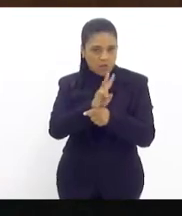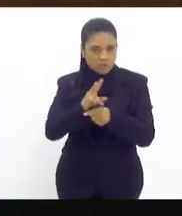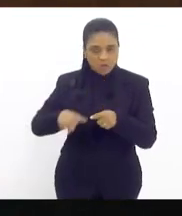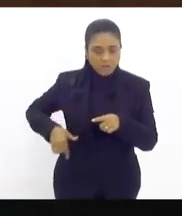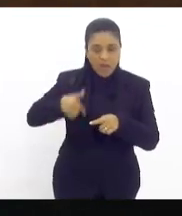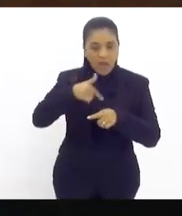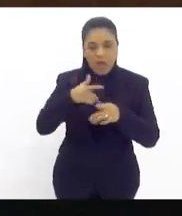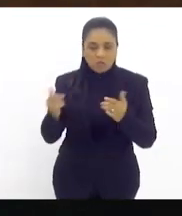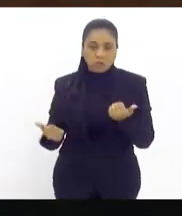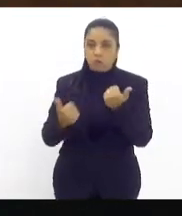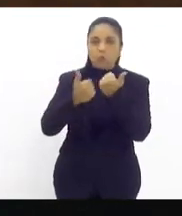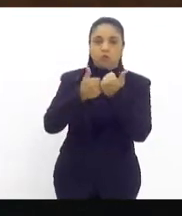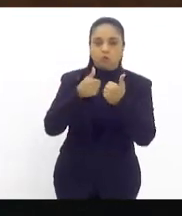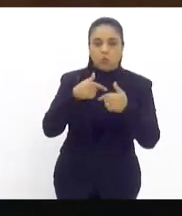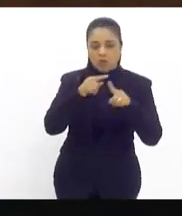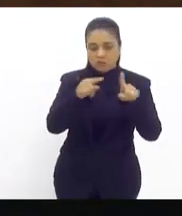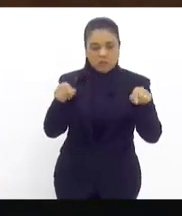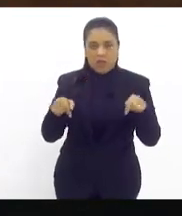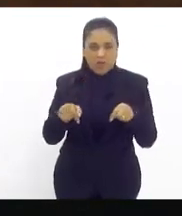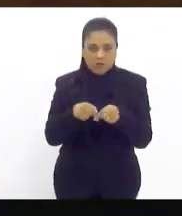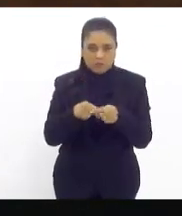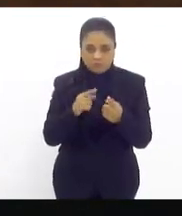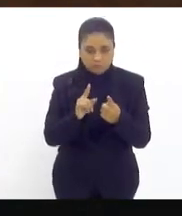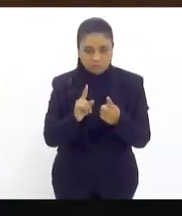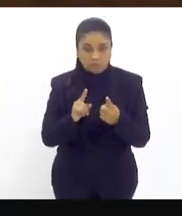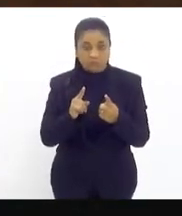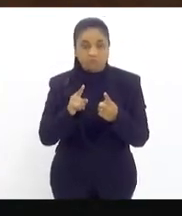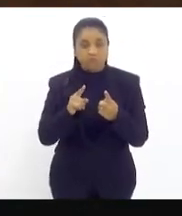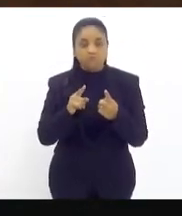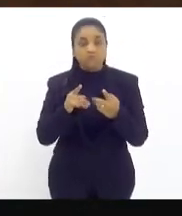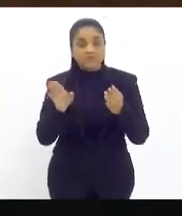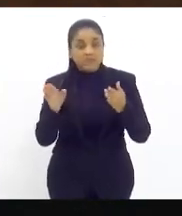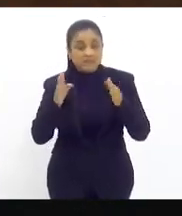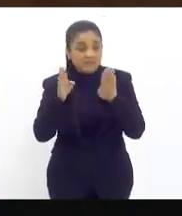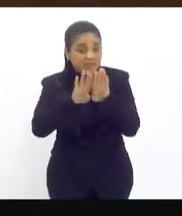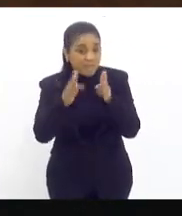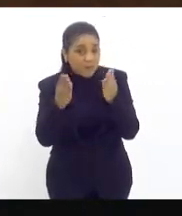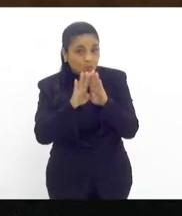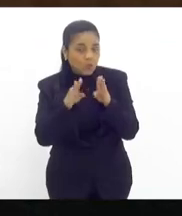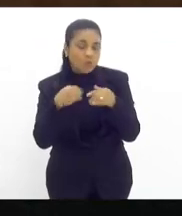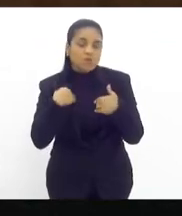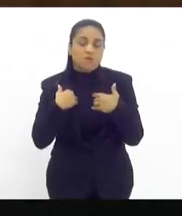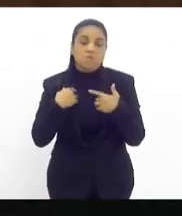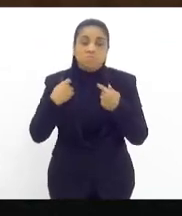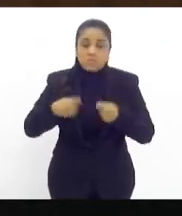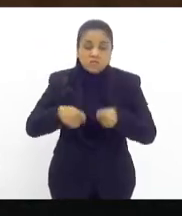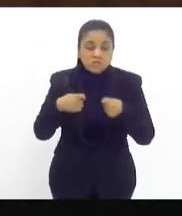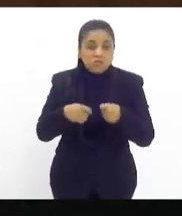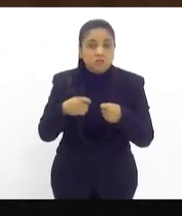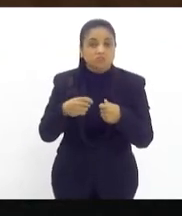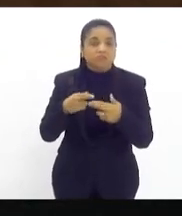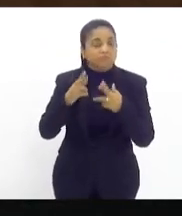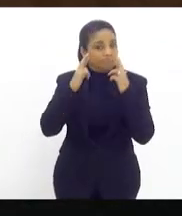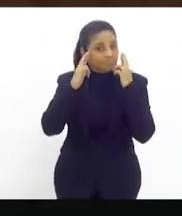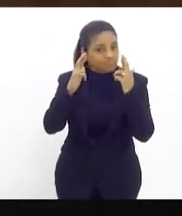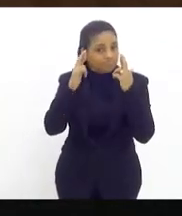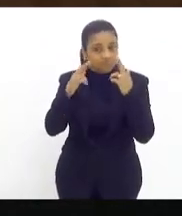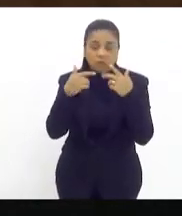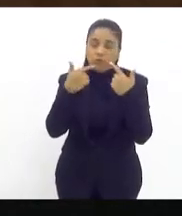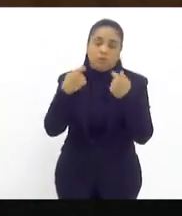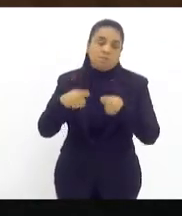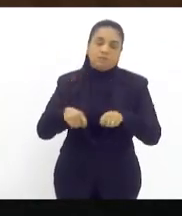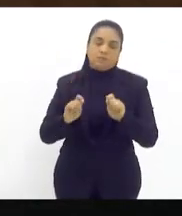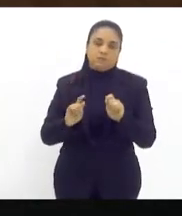sala de aula de maneira nenhuma a gente quer ir lá na porta e tomara que nós nunca precisemos chamar esse segurança mas se precisar